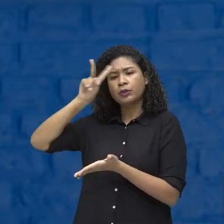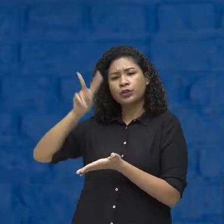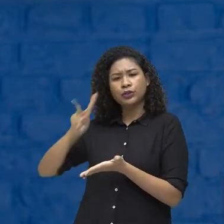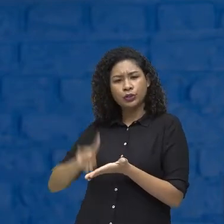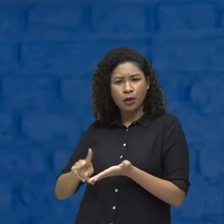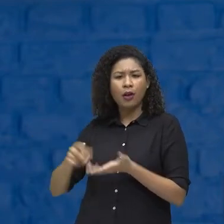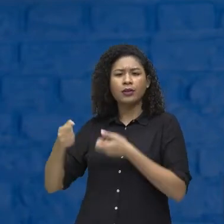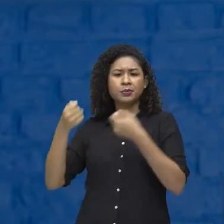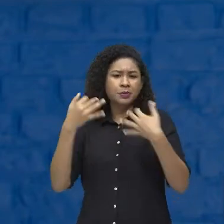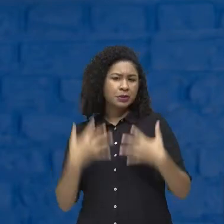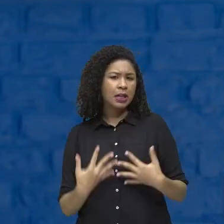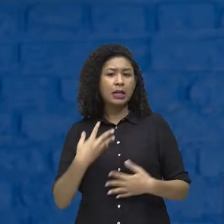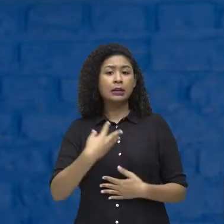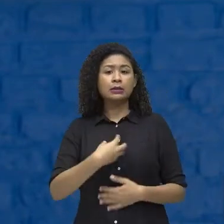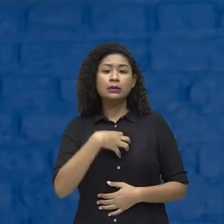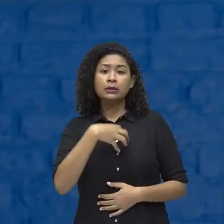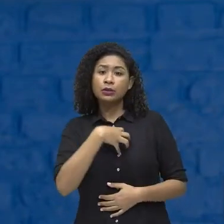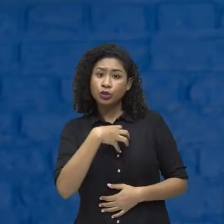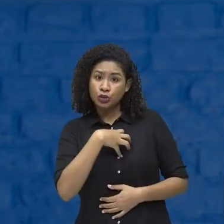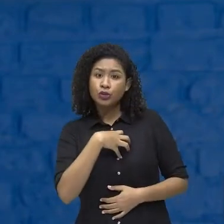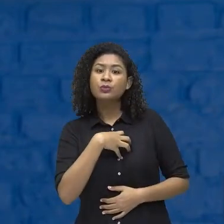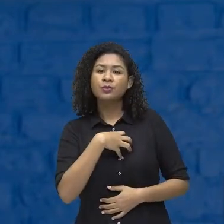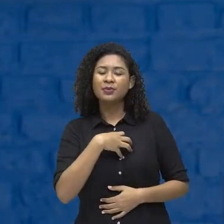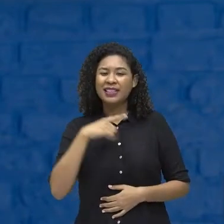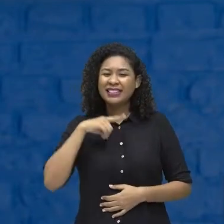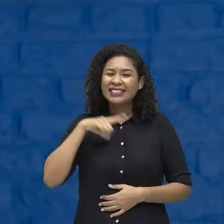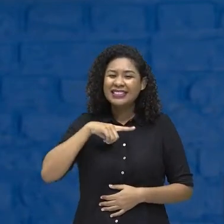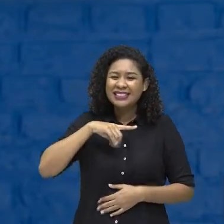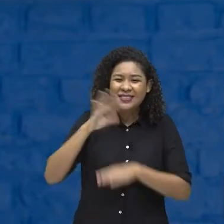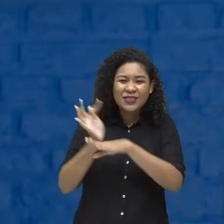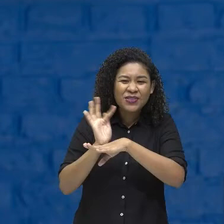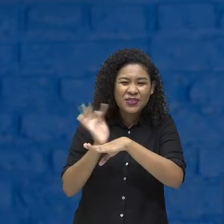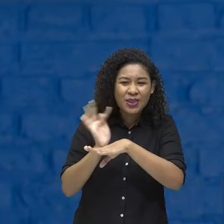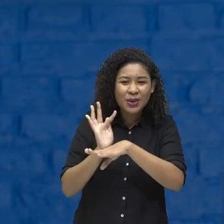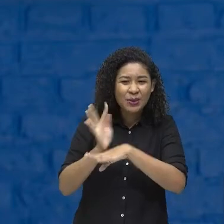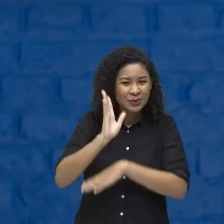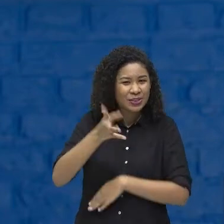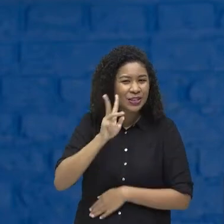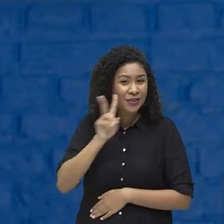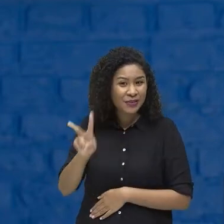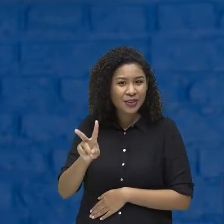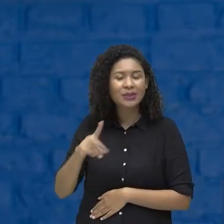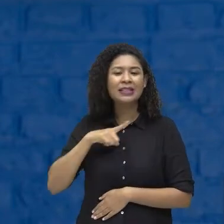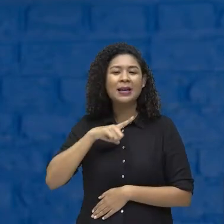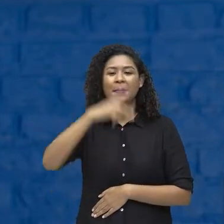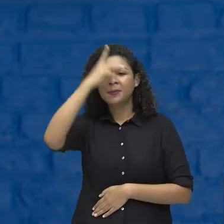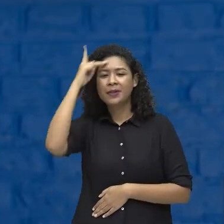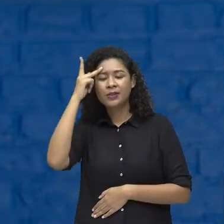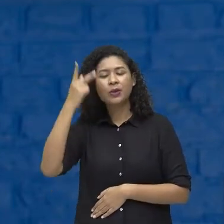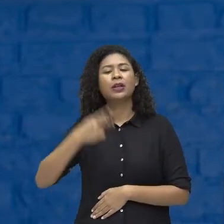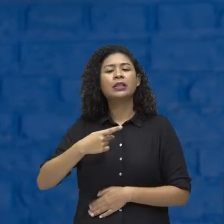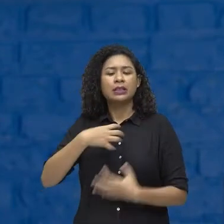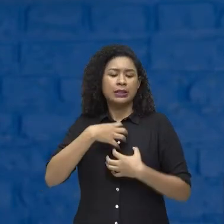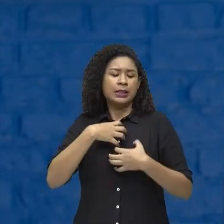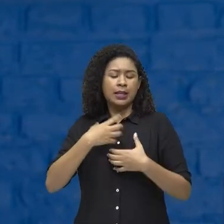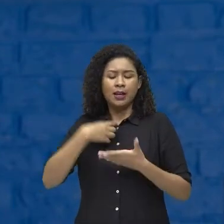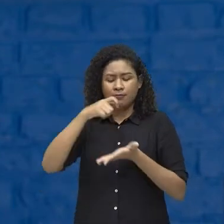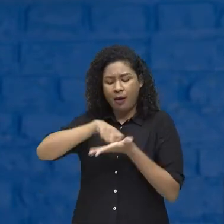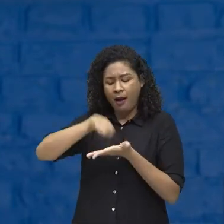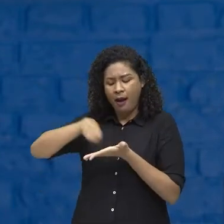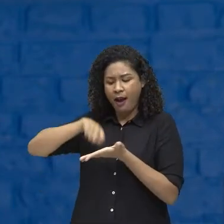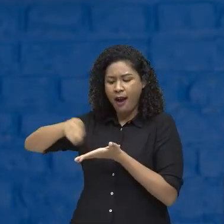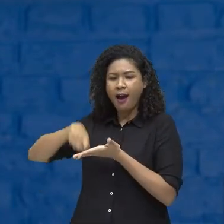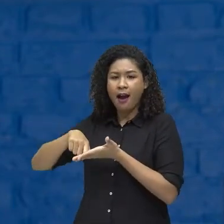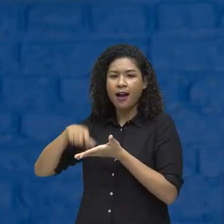fazer... lembra aquelas histórias que a gente vê muito em filme? A pessoa escreve um texto, coloca numa garrafinha, né? Aí lança no rio, uma outra